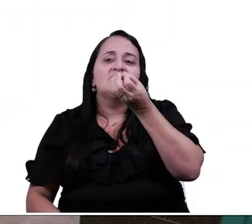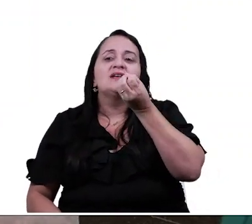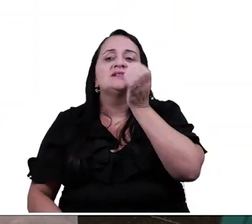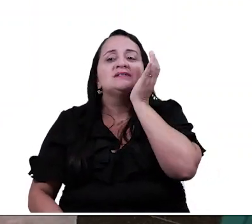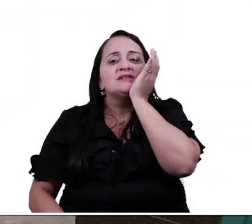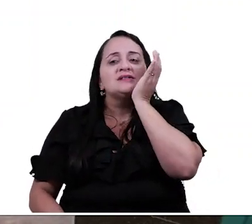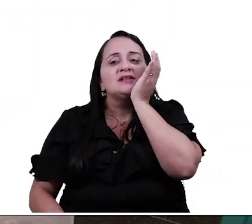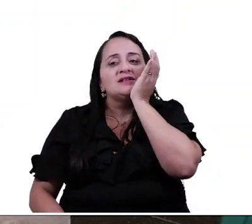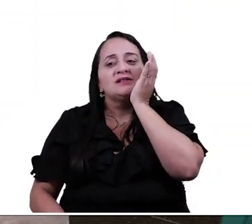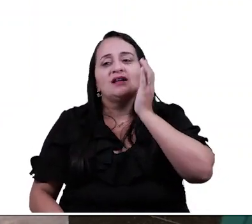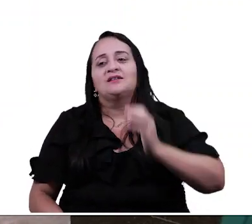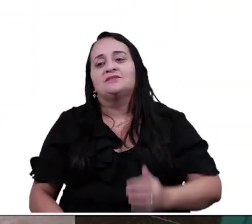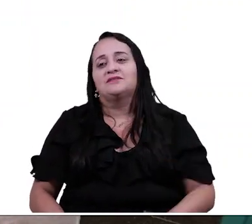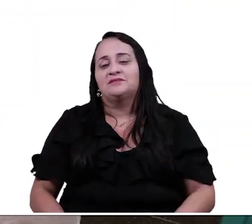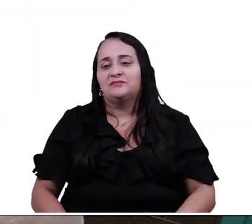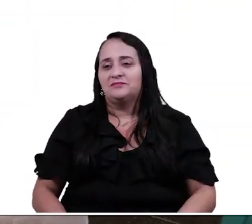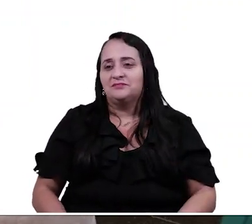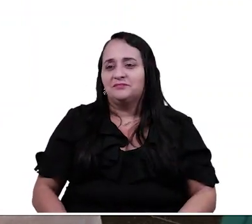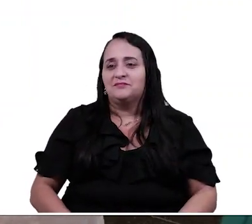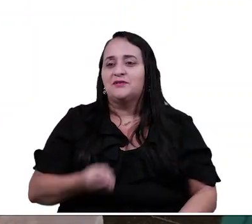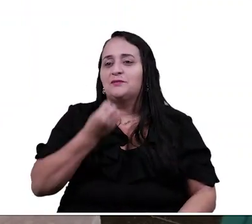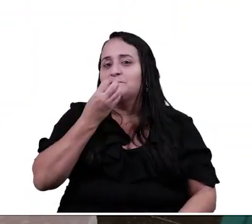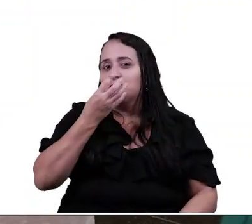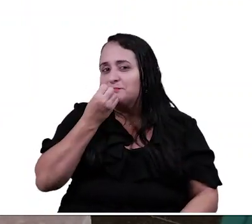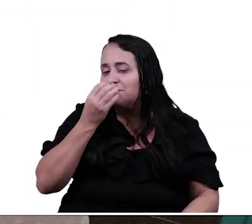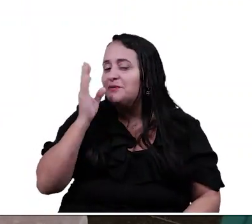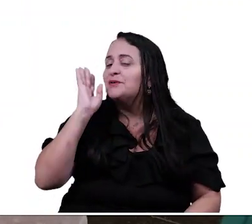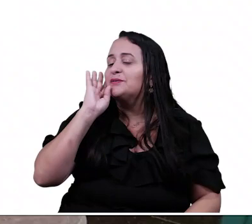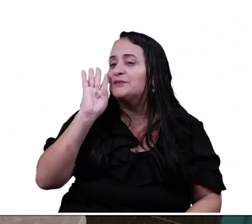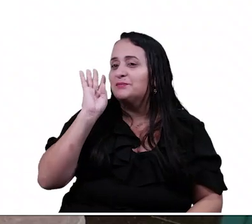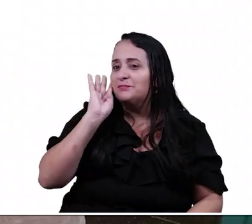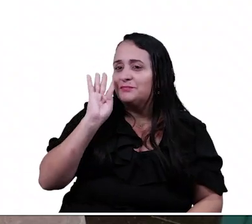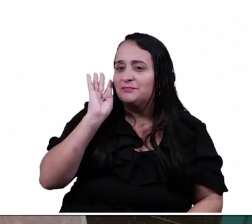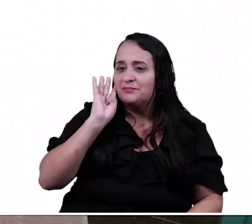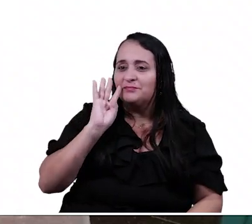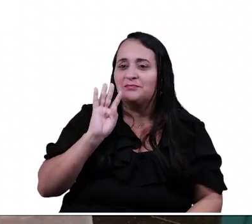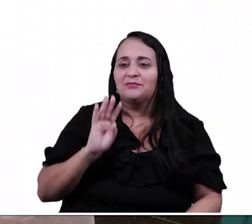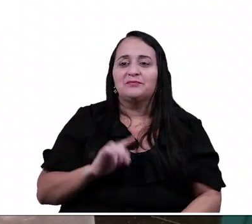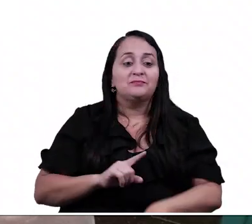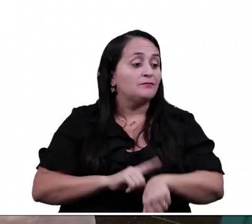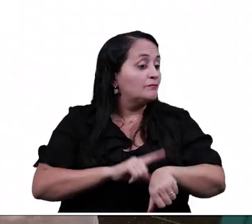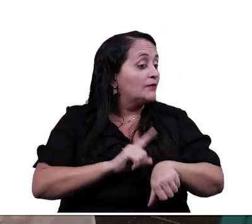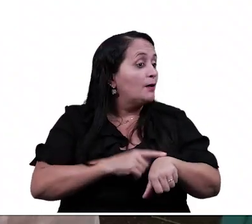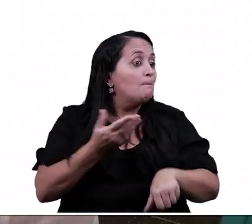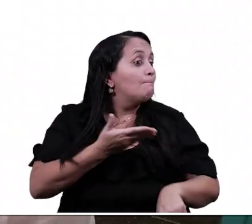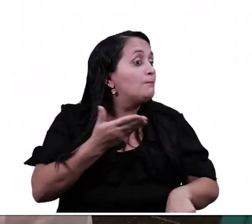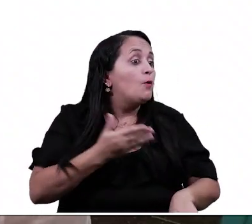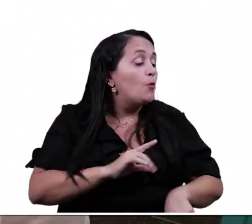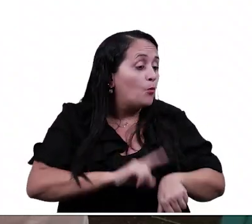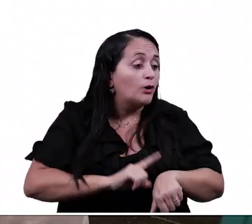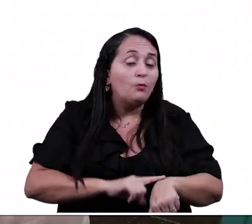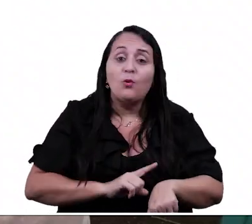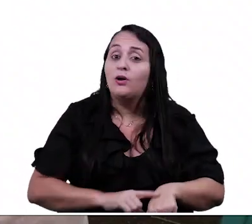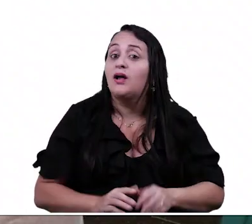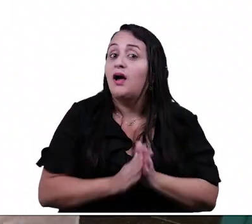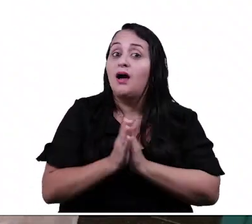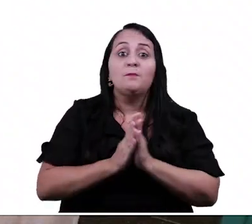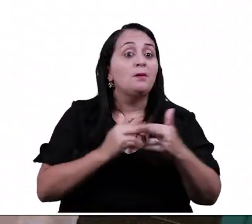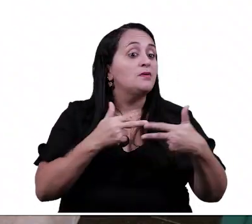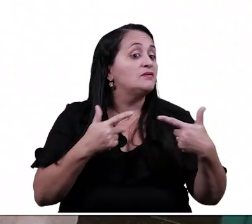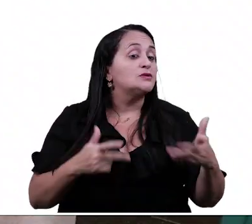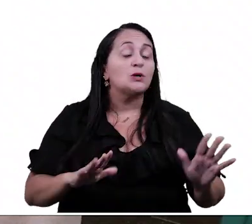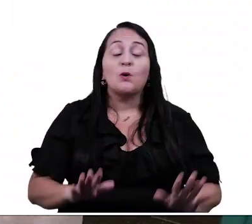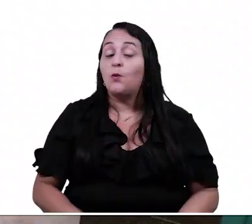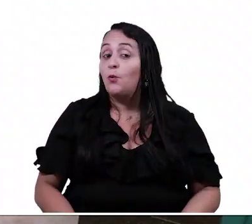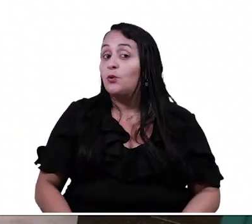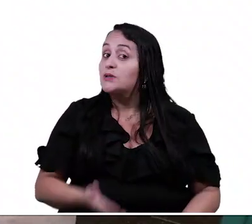60 centavos de troco, dona Nadia. Ótimo. Muito bem. Pronto. Vamos, Nadir. Vamos adiantar, Nadir, que a gente tem muita